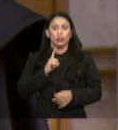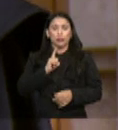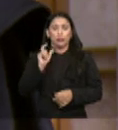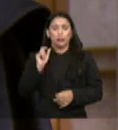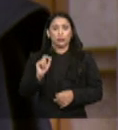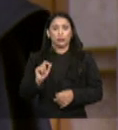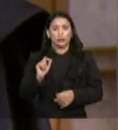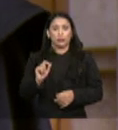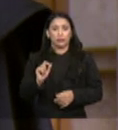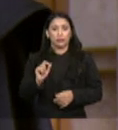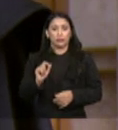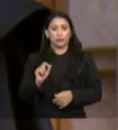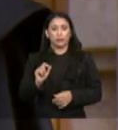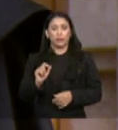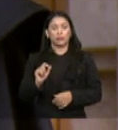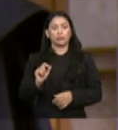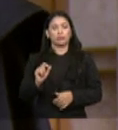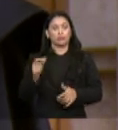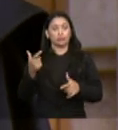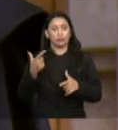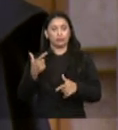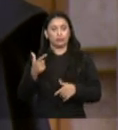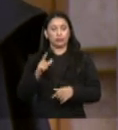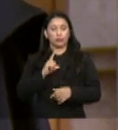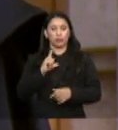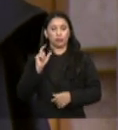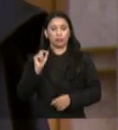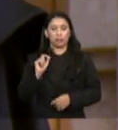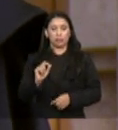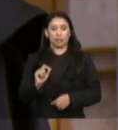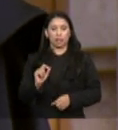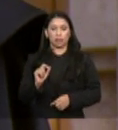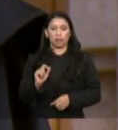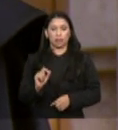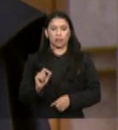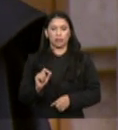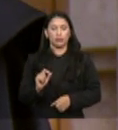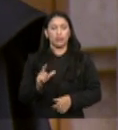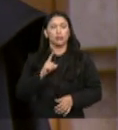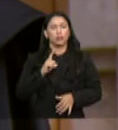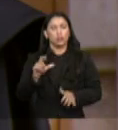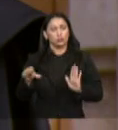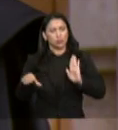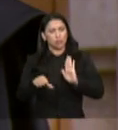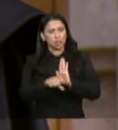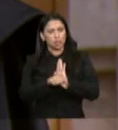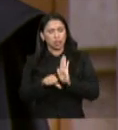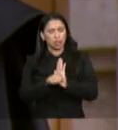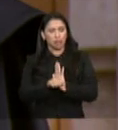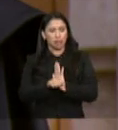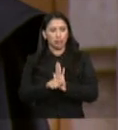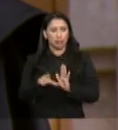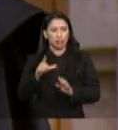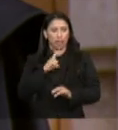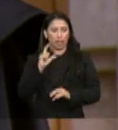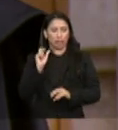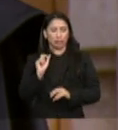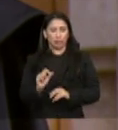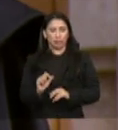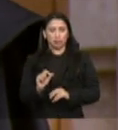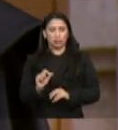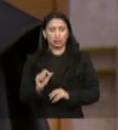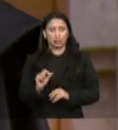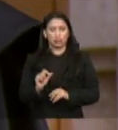nós as forças da anarquia senhoras e senhores os excessos e os crimes das forças da anarquia não pouparam